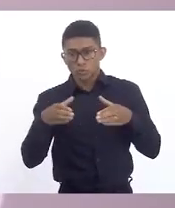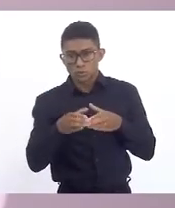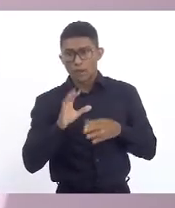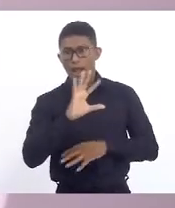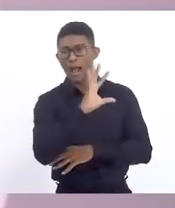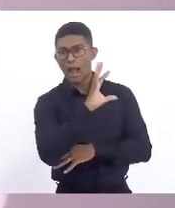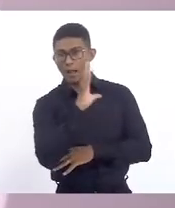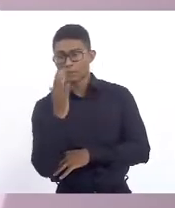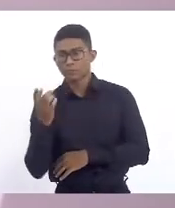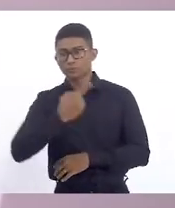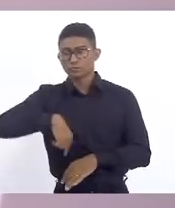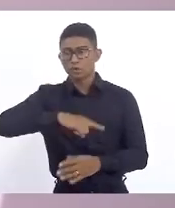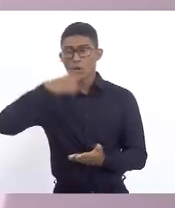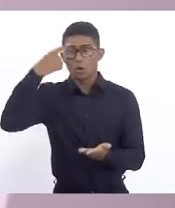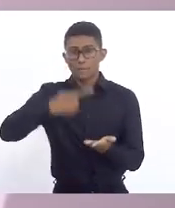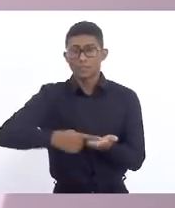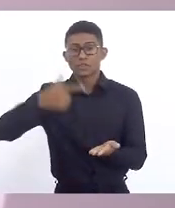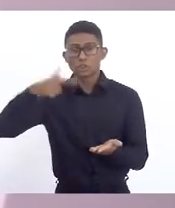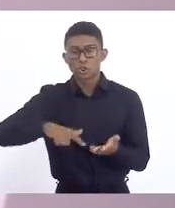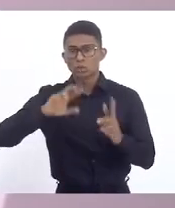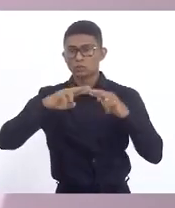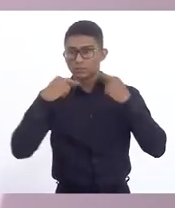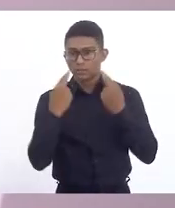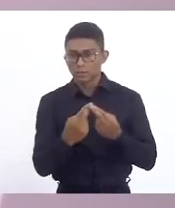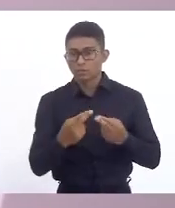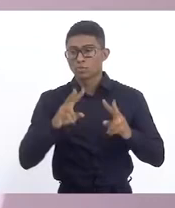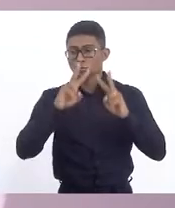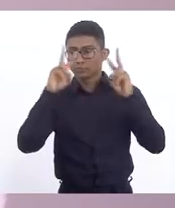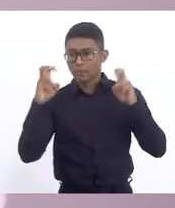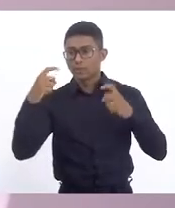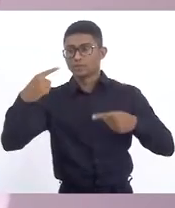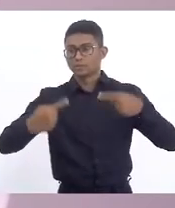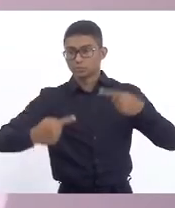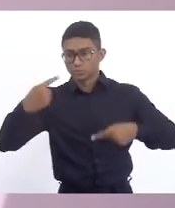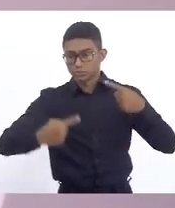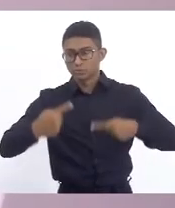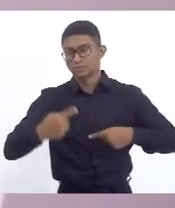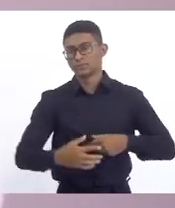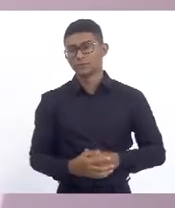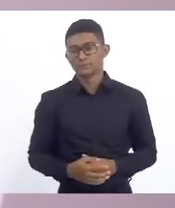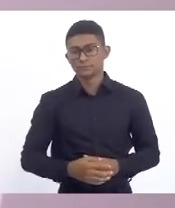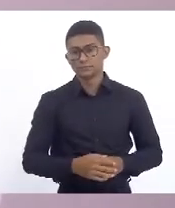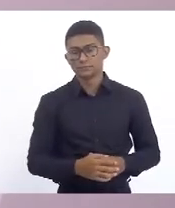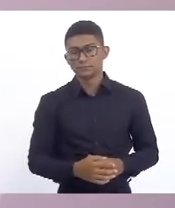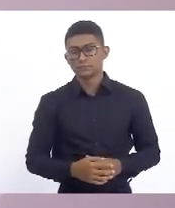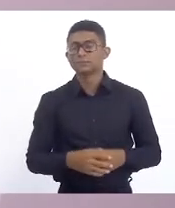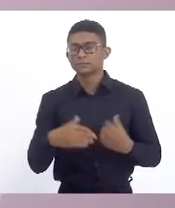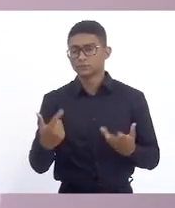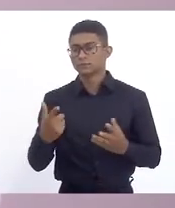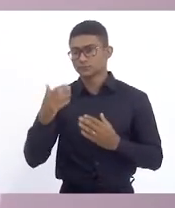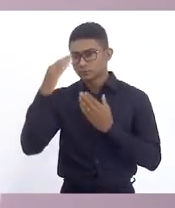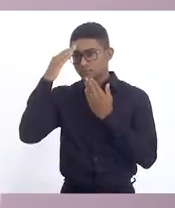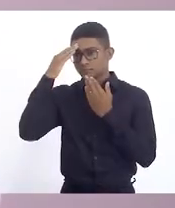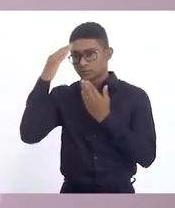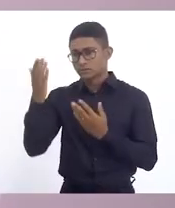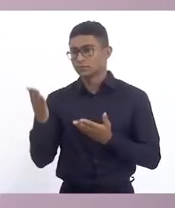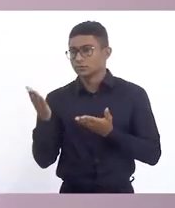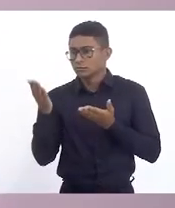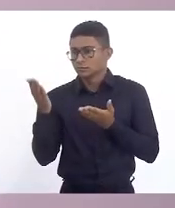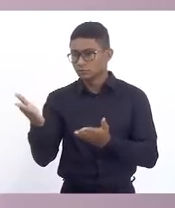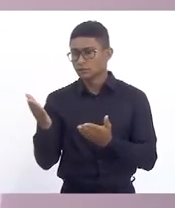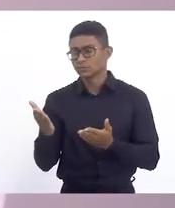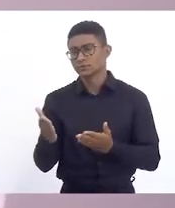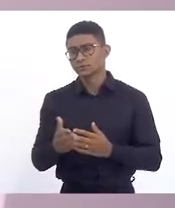marcar uma nova reunião para discutir esse tema. Porque eu gostaria de ouvir, queria agradecer a participação do